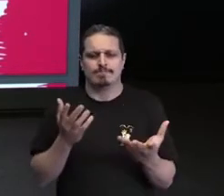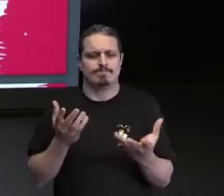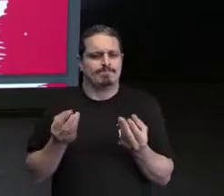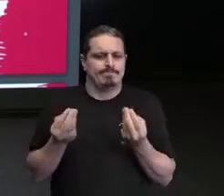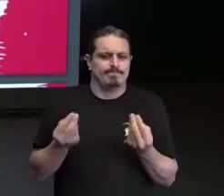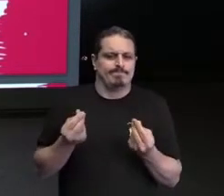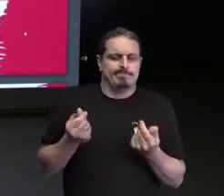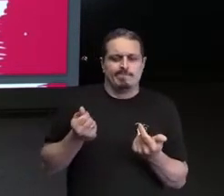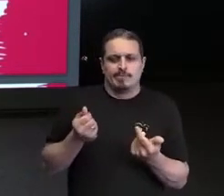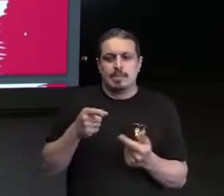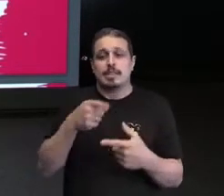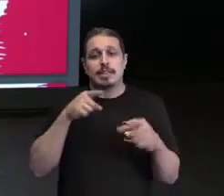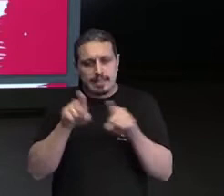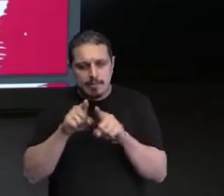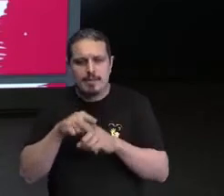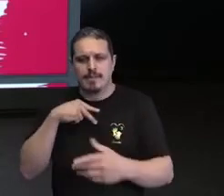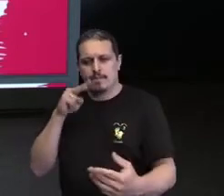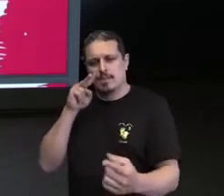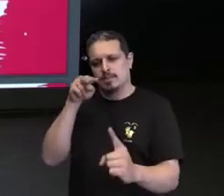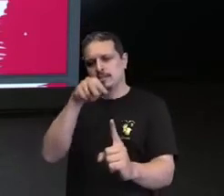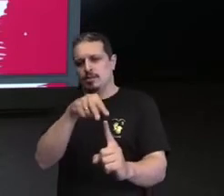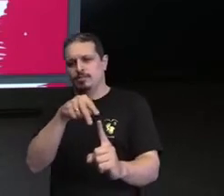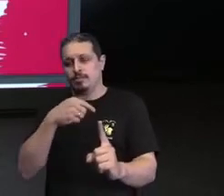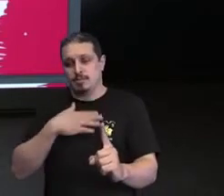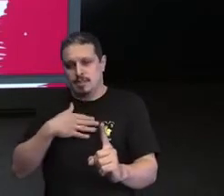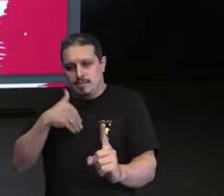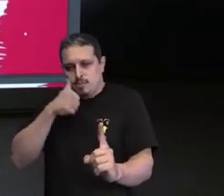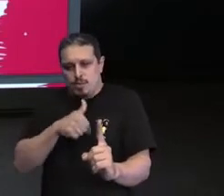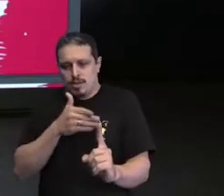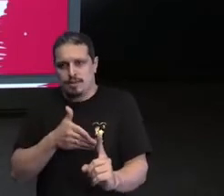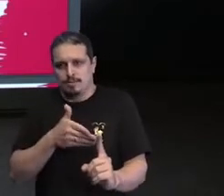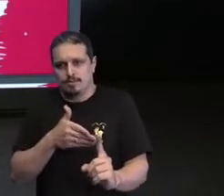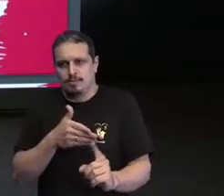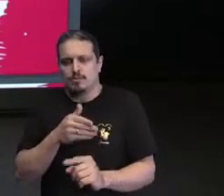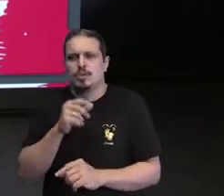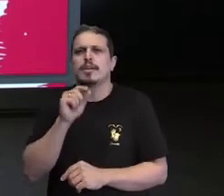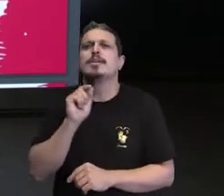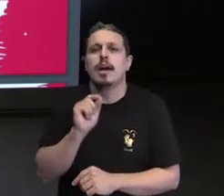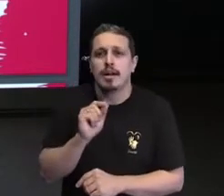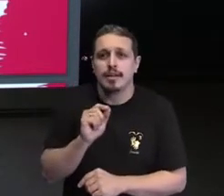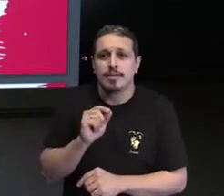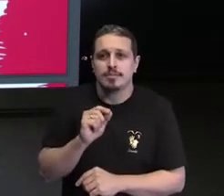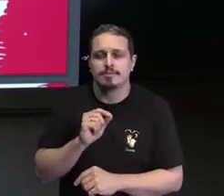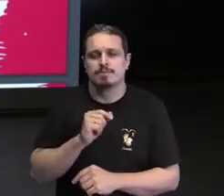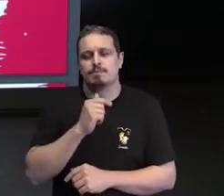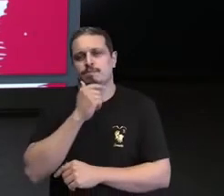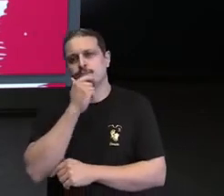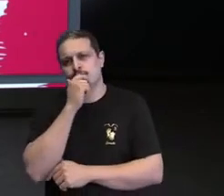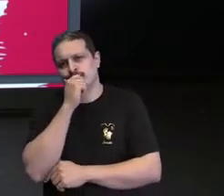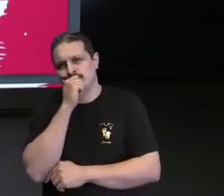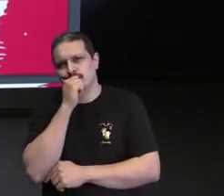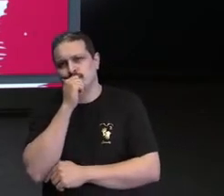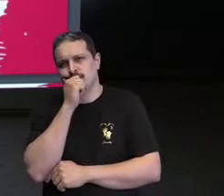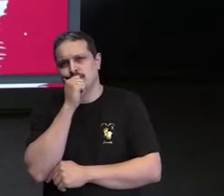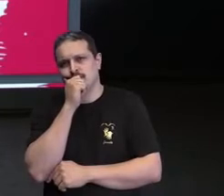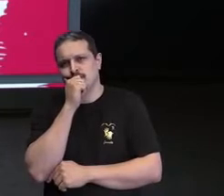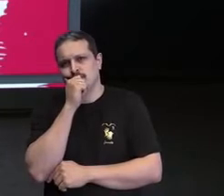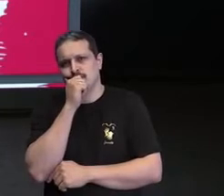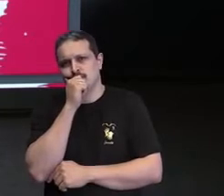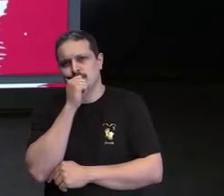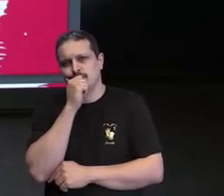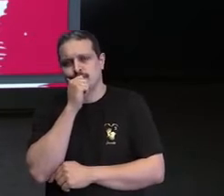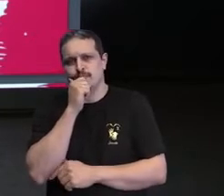não davam conta da minha realidade quanto mulher e aí gostaria que passasse também mais um slide E